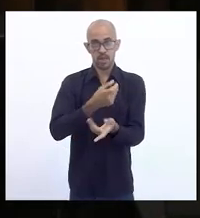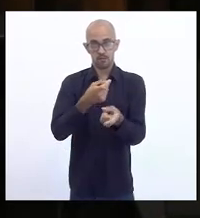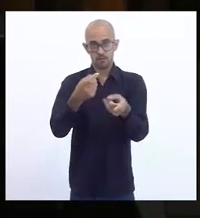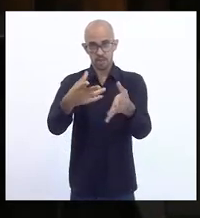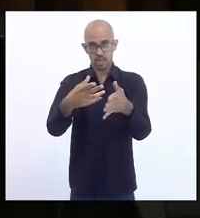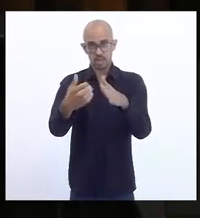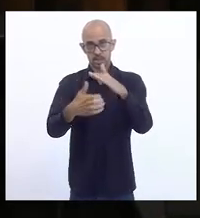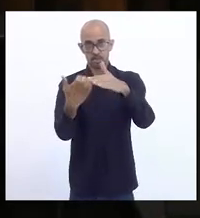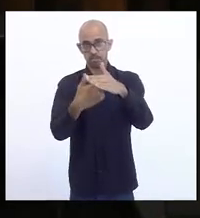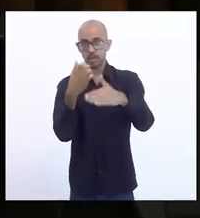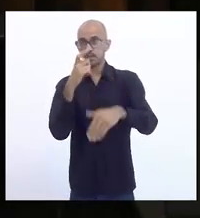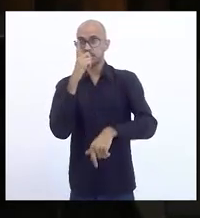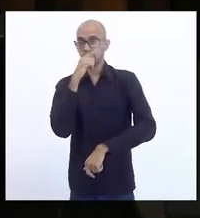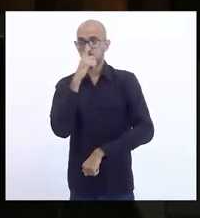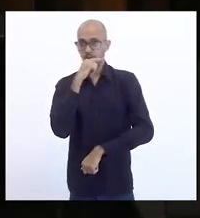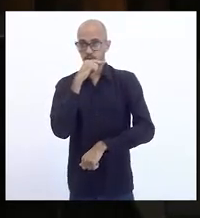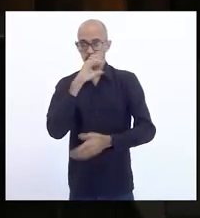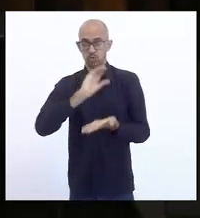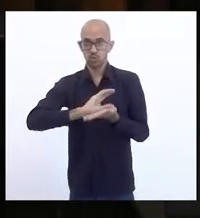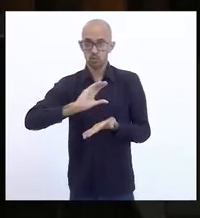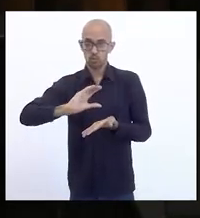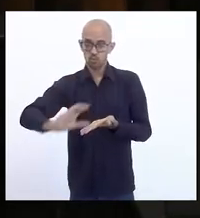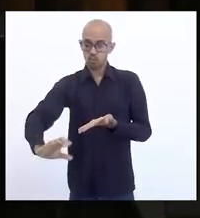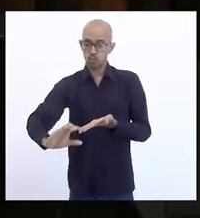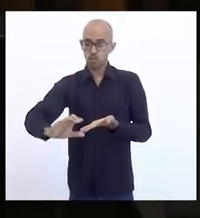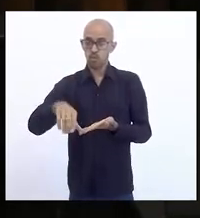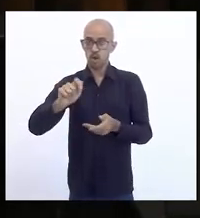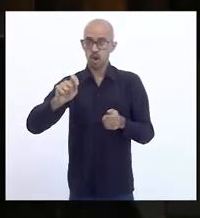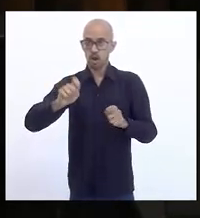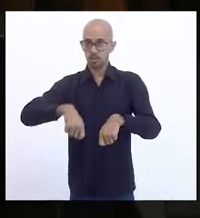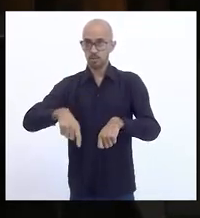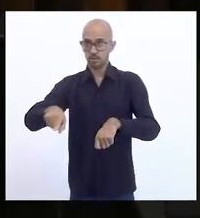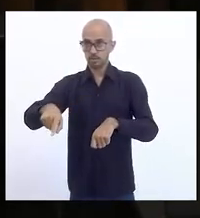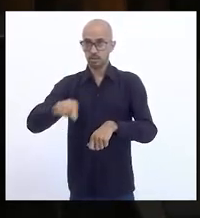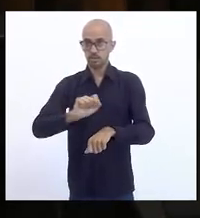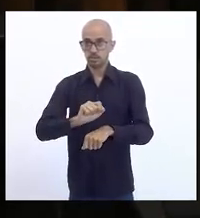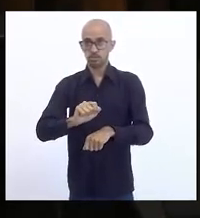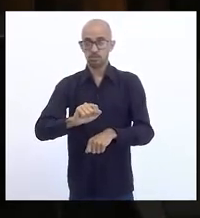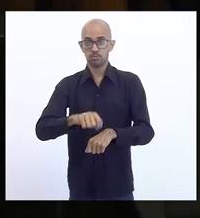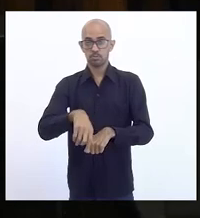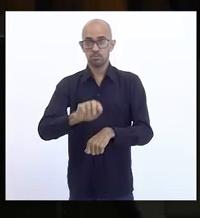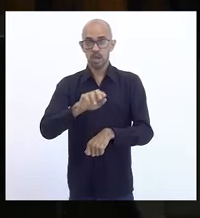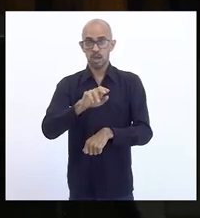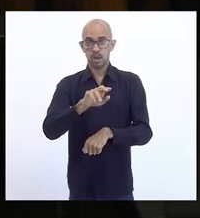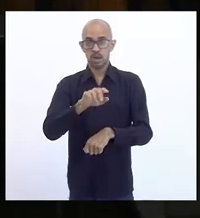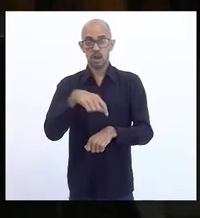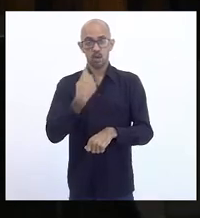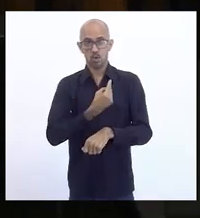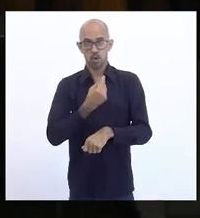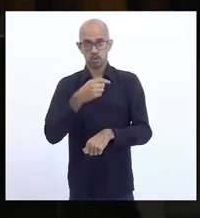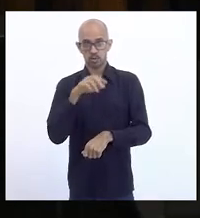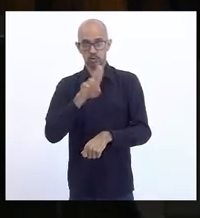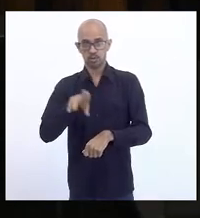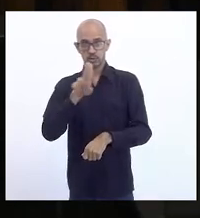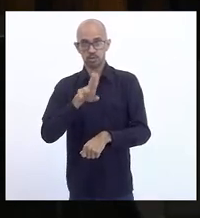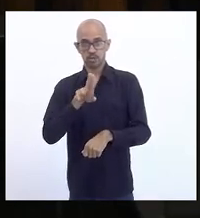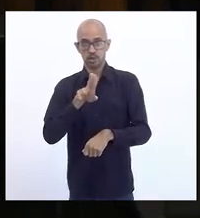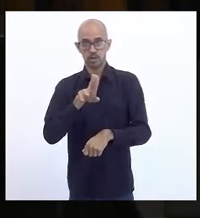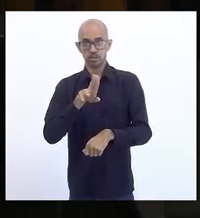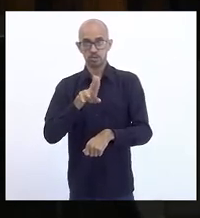de alocar recursos para a nossa UESO e não fazer um plano de